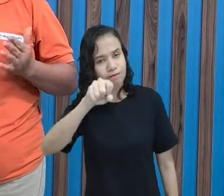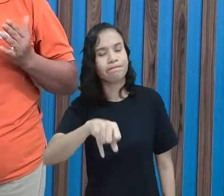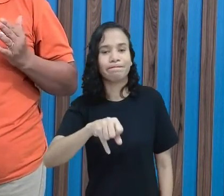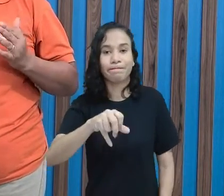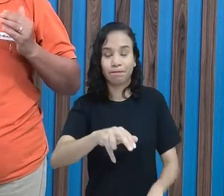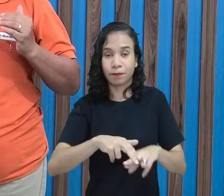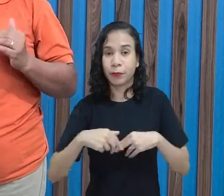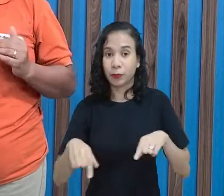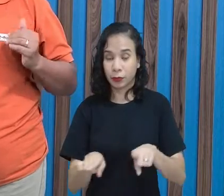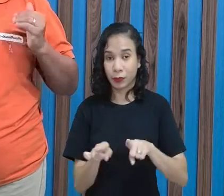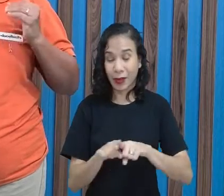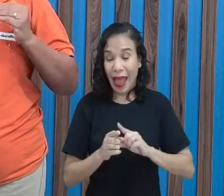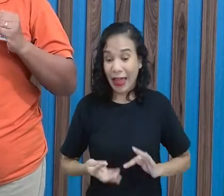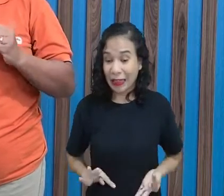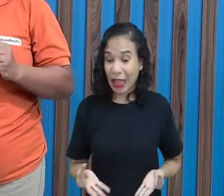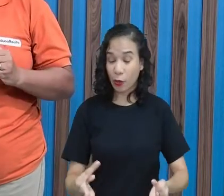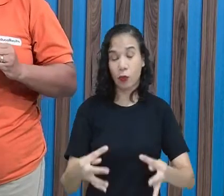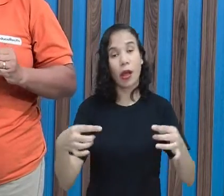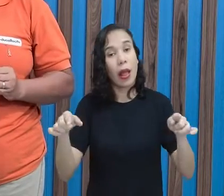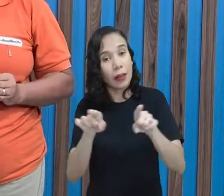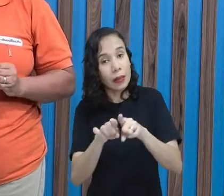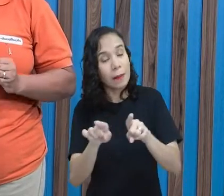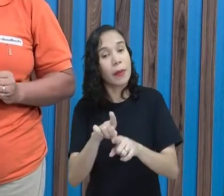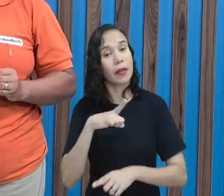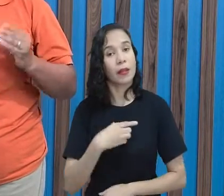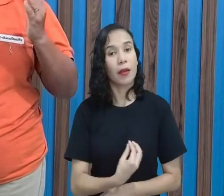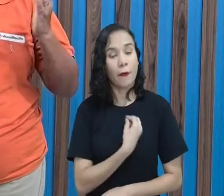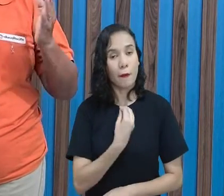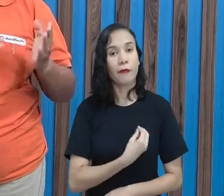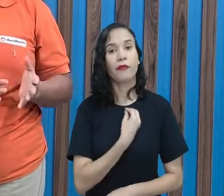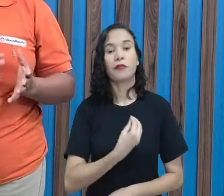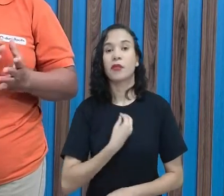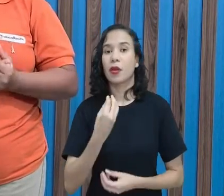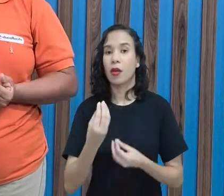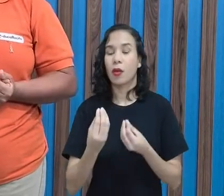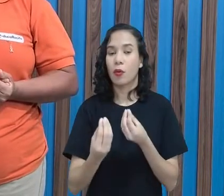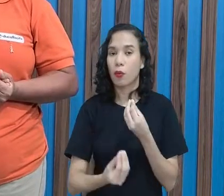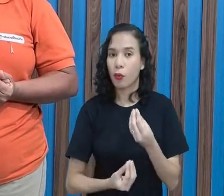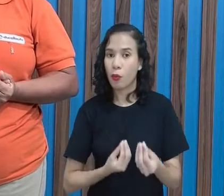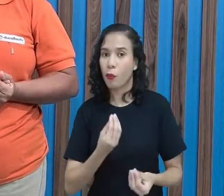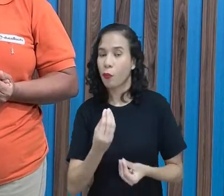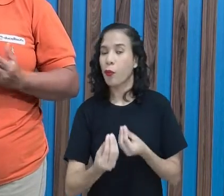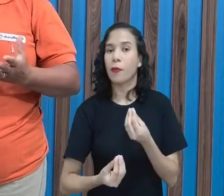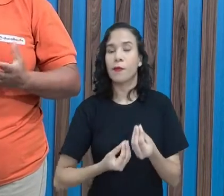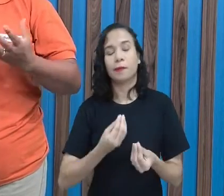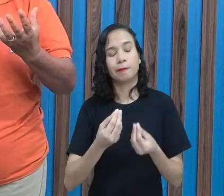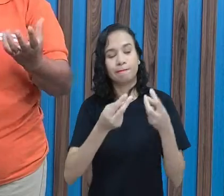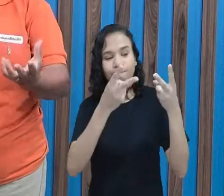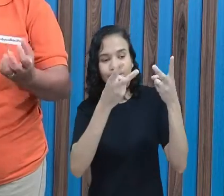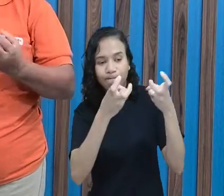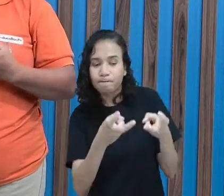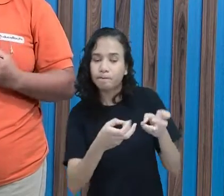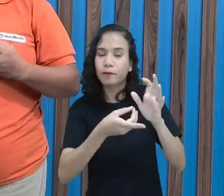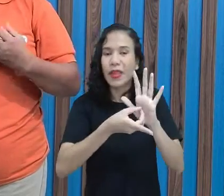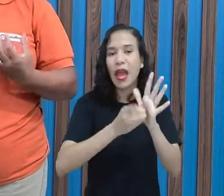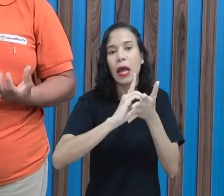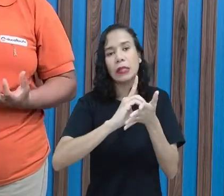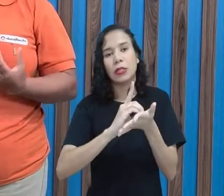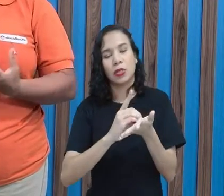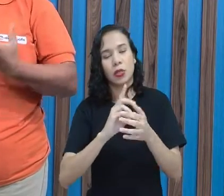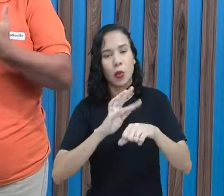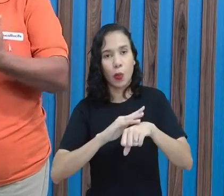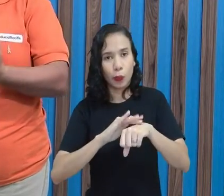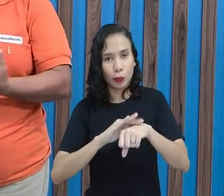certeza. A tecnologia também está presente no diagnóstico precoce de